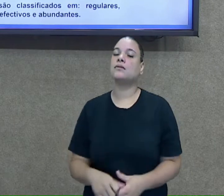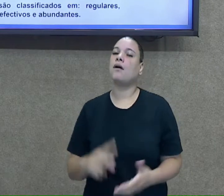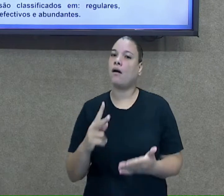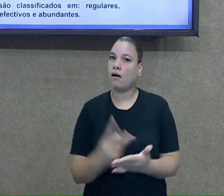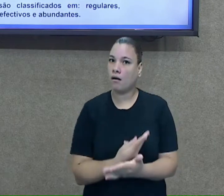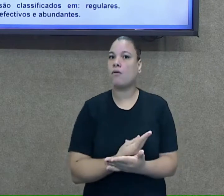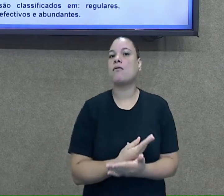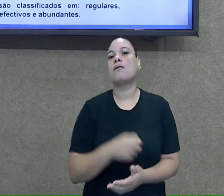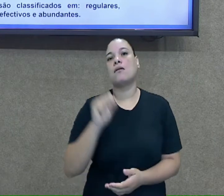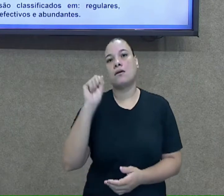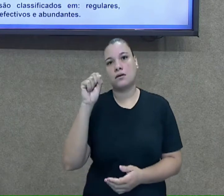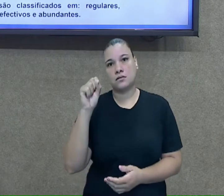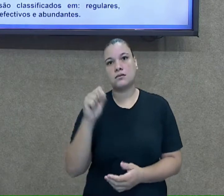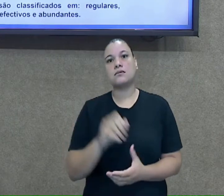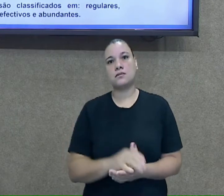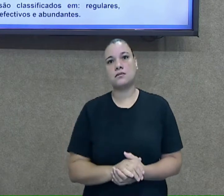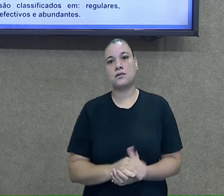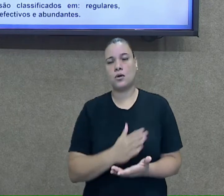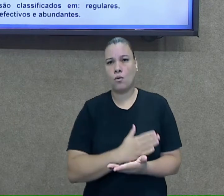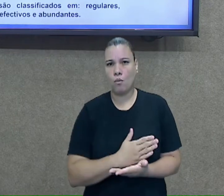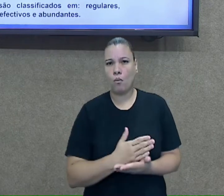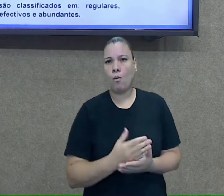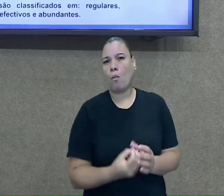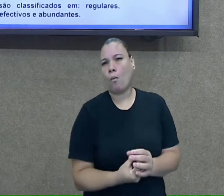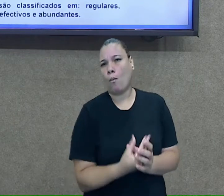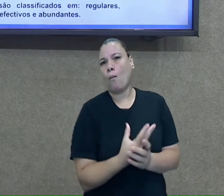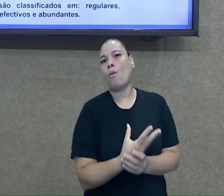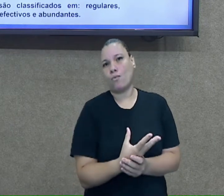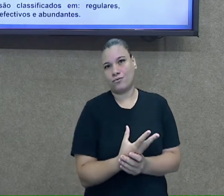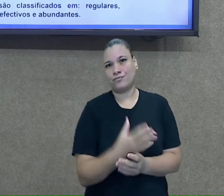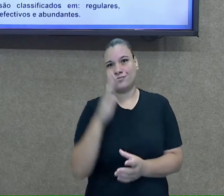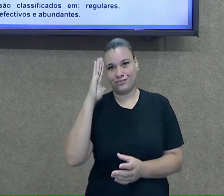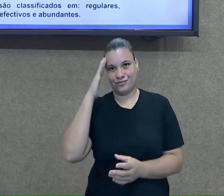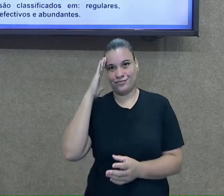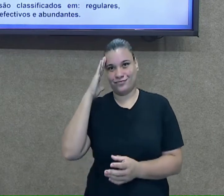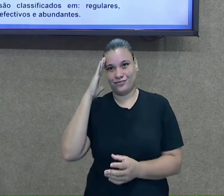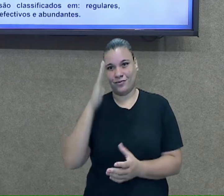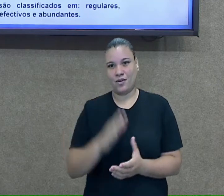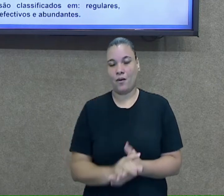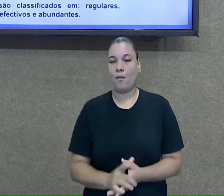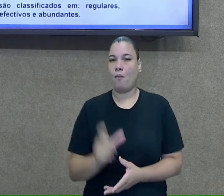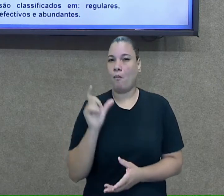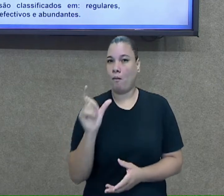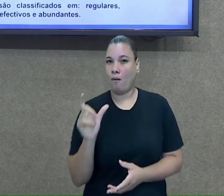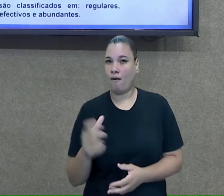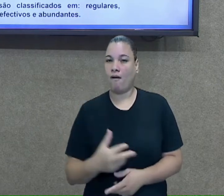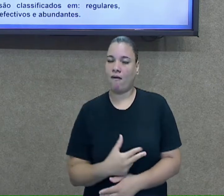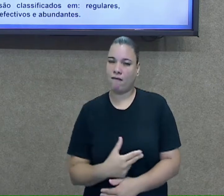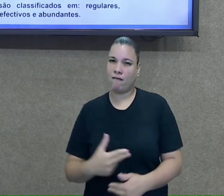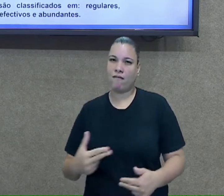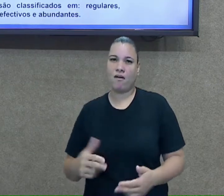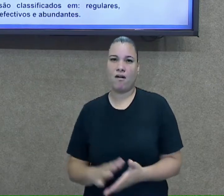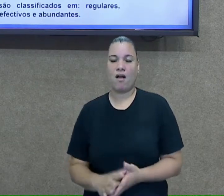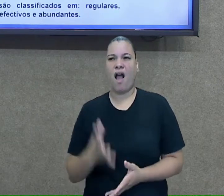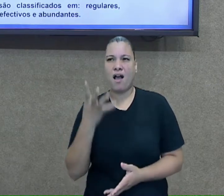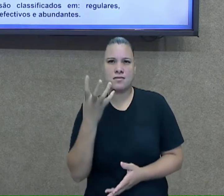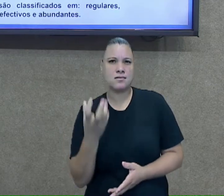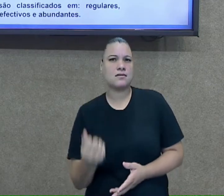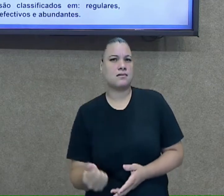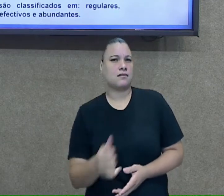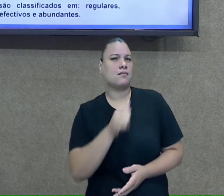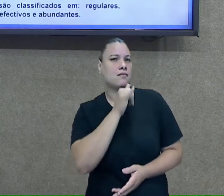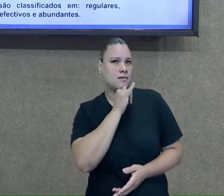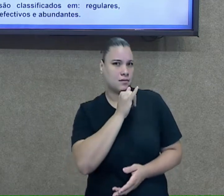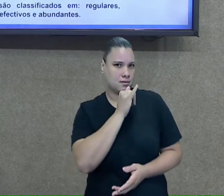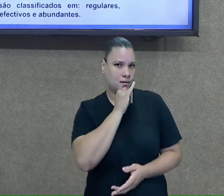exemplo, com o verbo entregar, eu digo entregue, entregado, aceito, aceitado. É um assunto